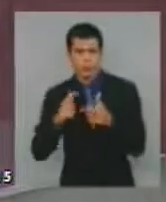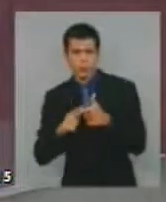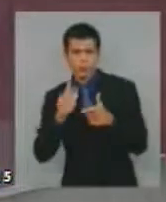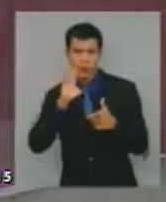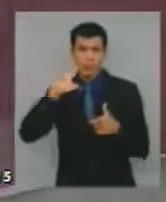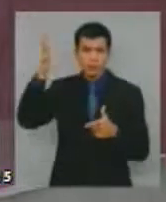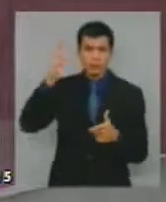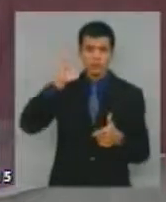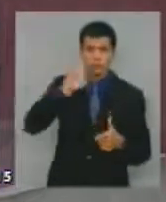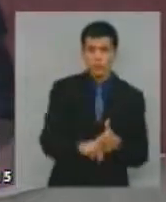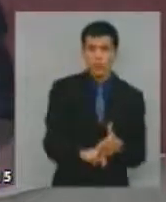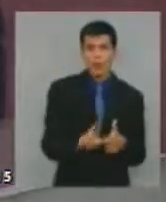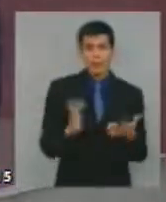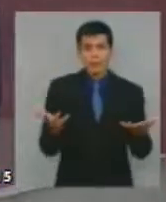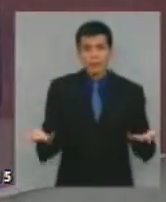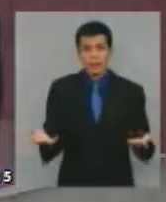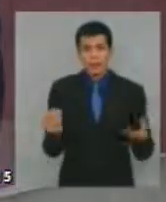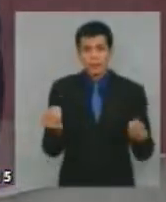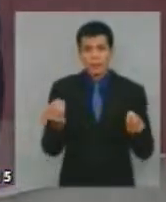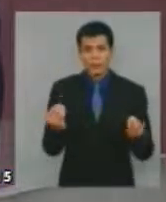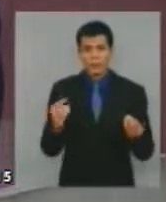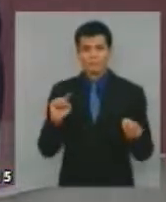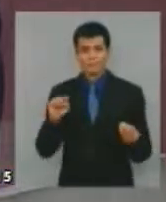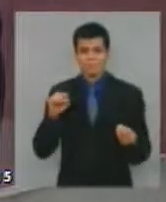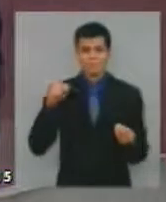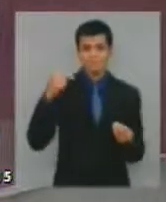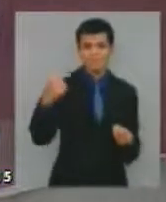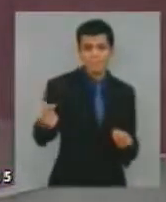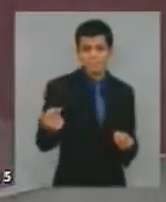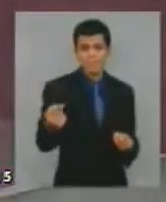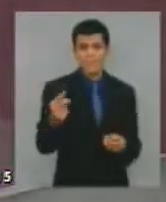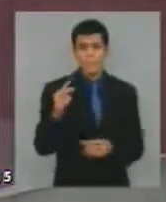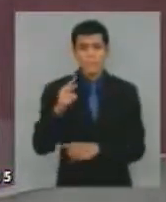2.988 adolescentes não completarão os 18 anos.